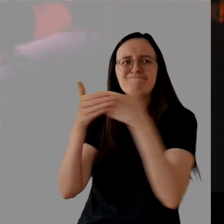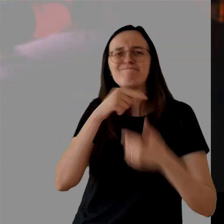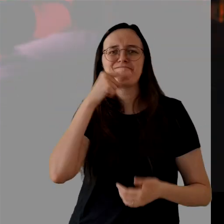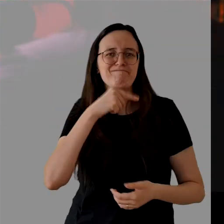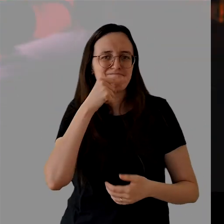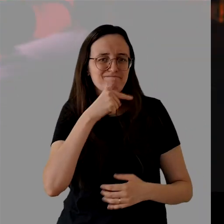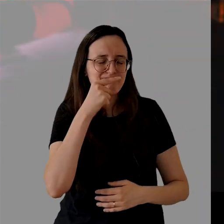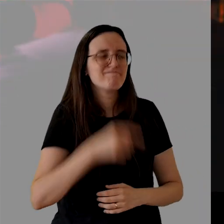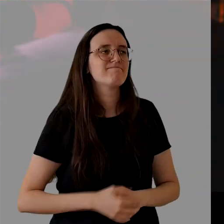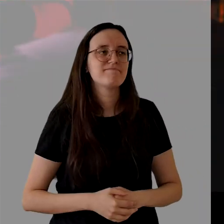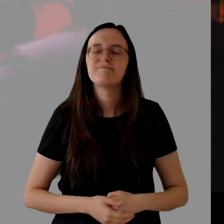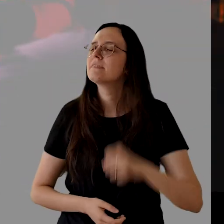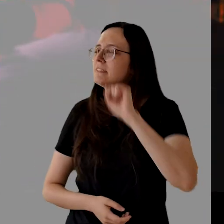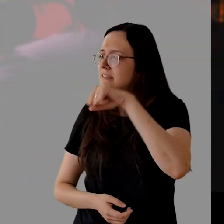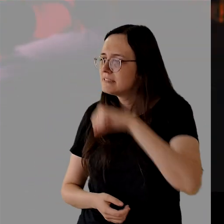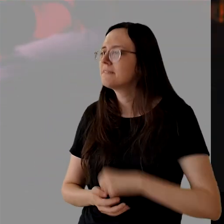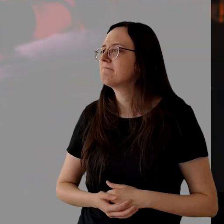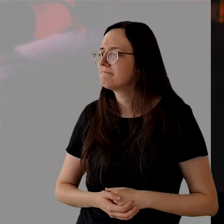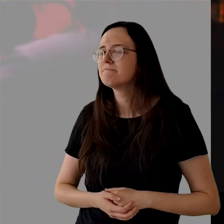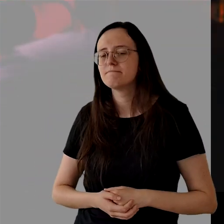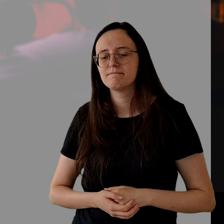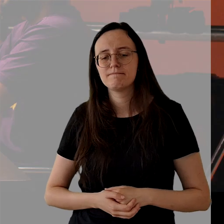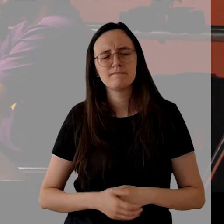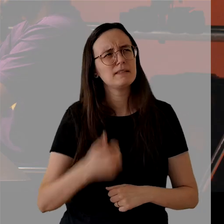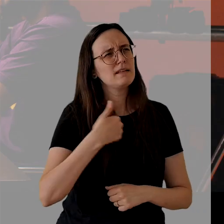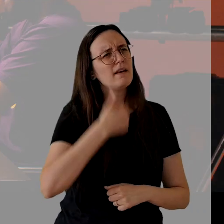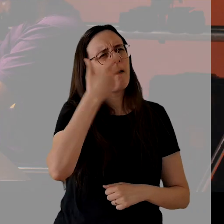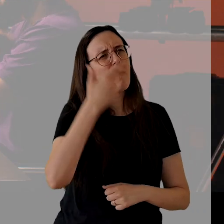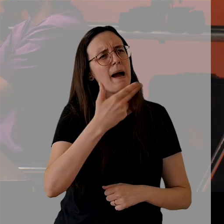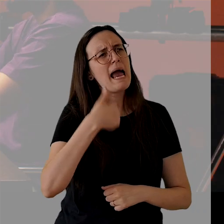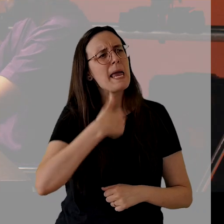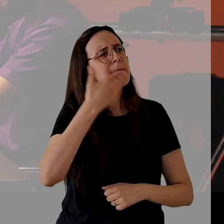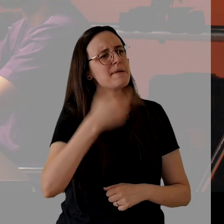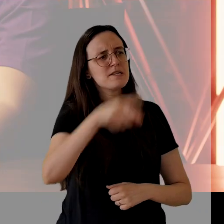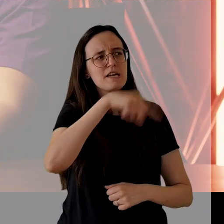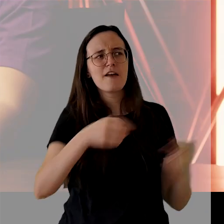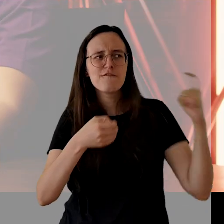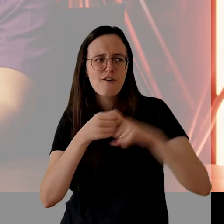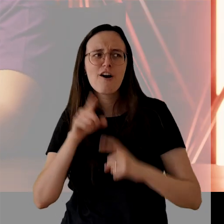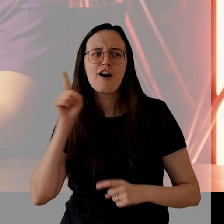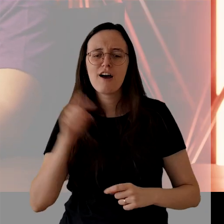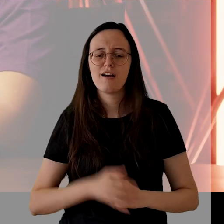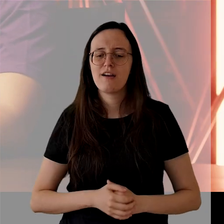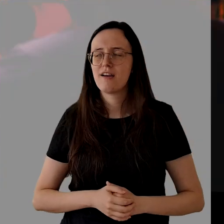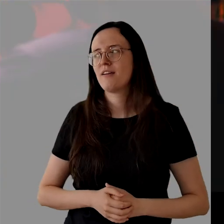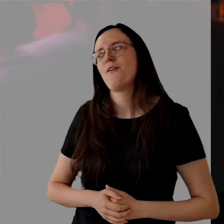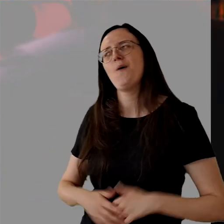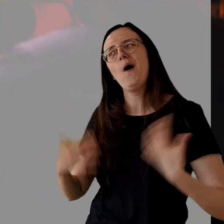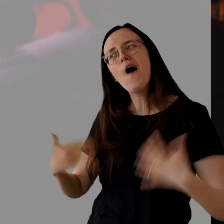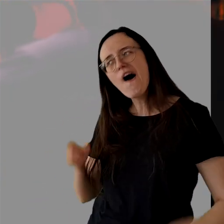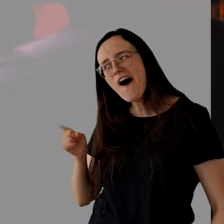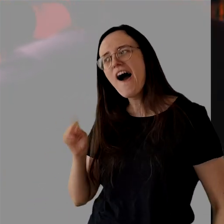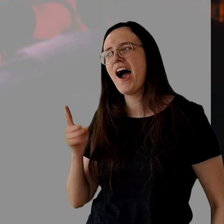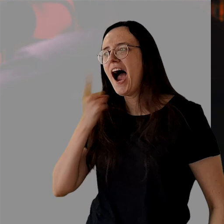sim. que às vezes, talvez até eu fiz talvez voltar. Sério, você vai admitir isso aqui na minha frente? Vou admitir Olha isso